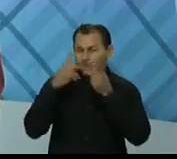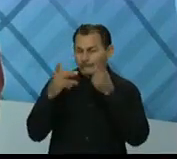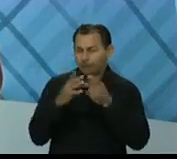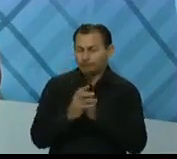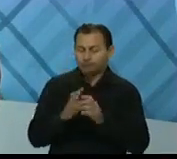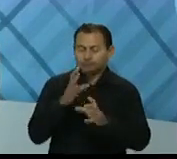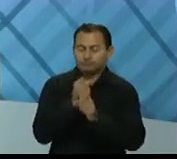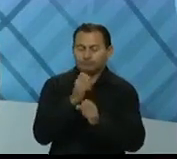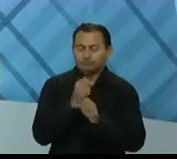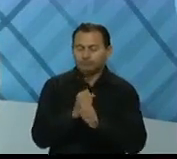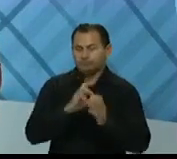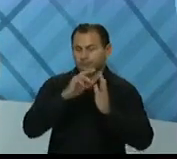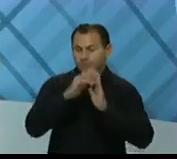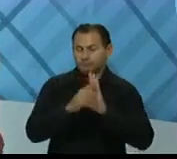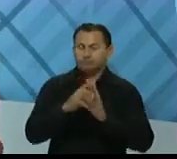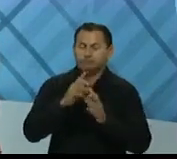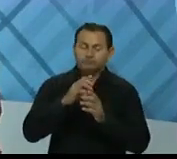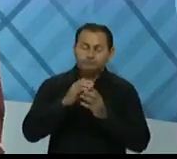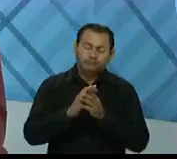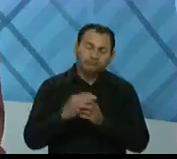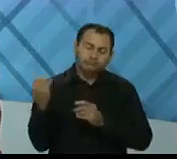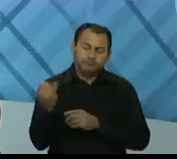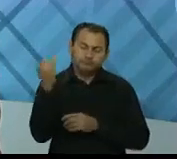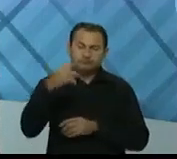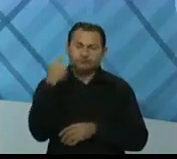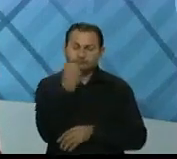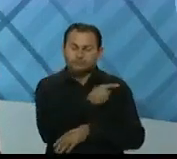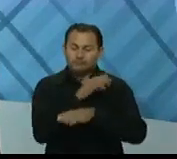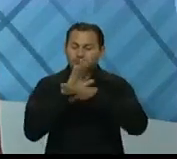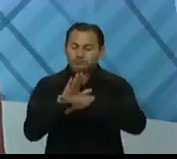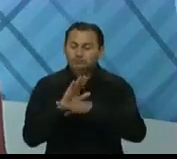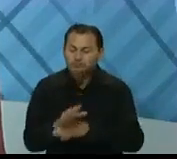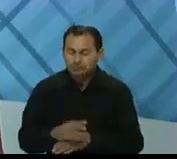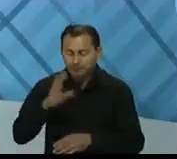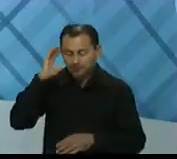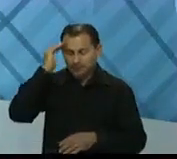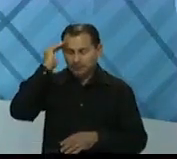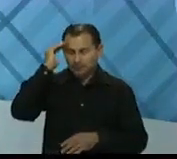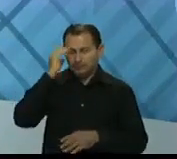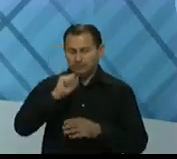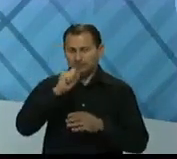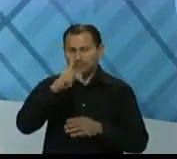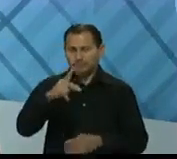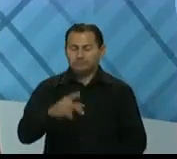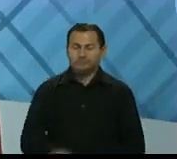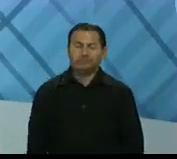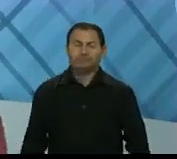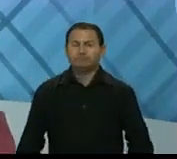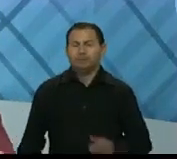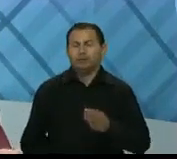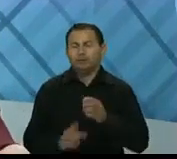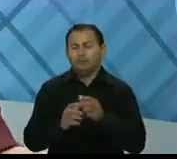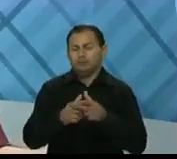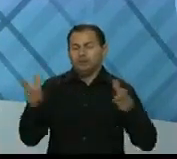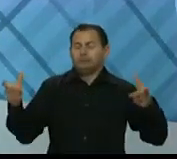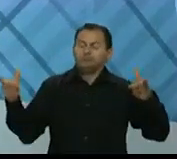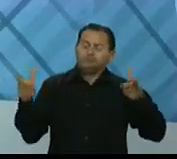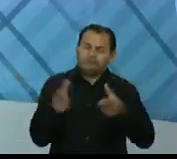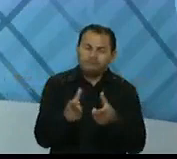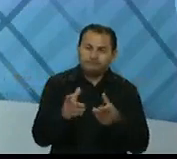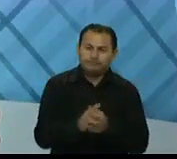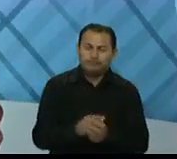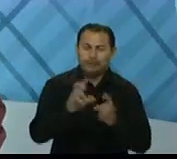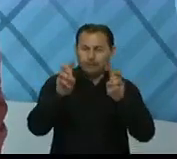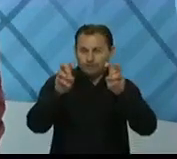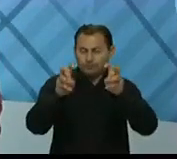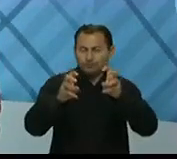ao cálculo de vértice. Esse é um conceito importante que vai estar nos ajudando a entender essas situações, de maximizar ou minimizar.